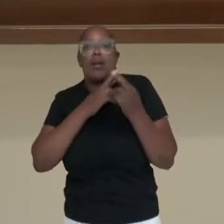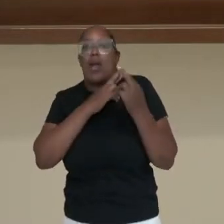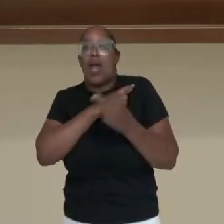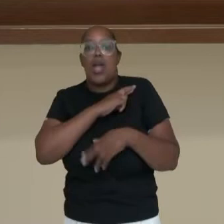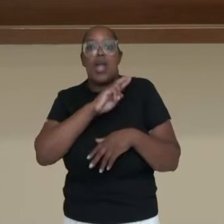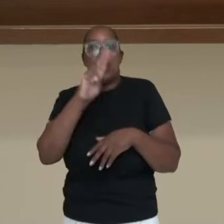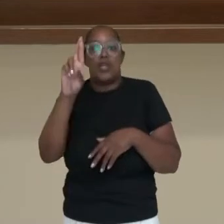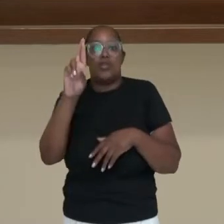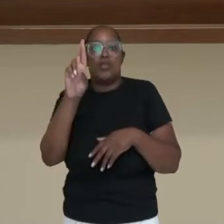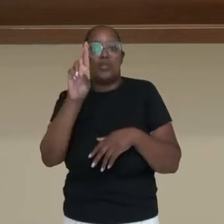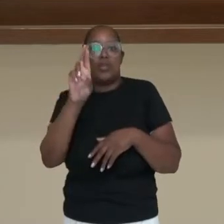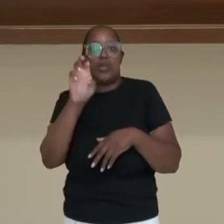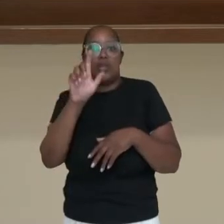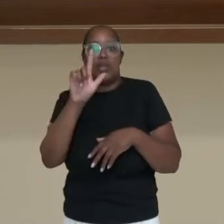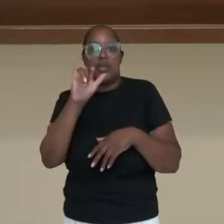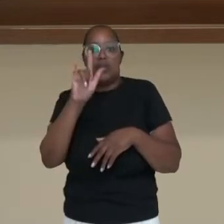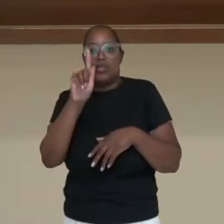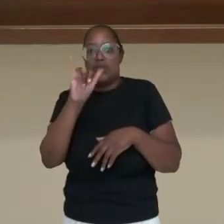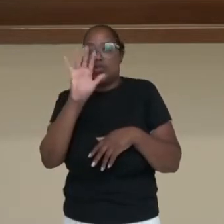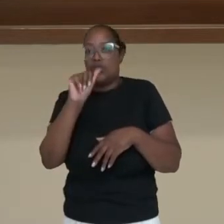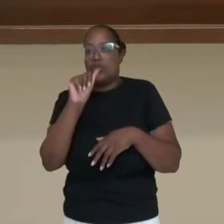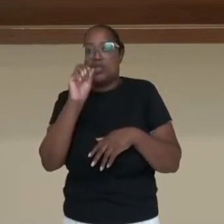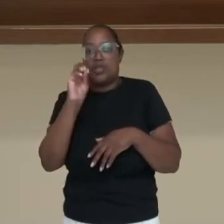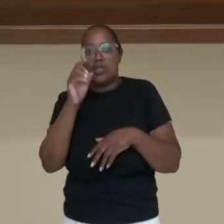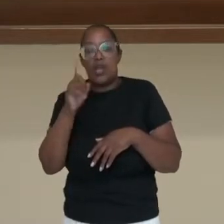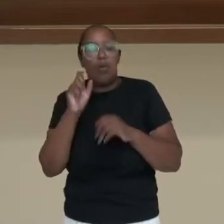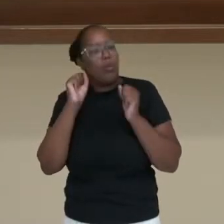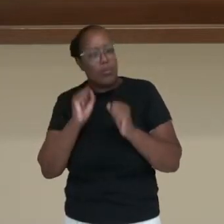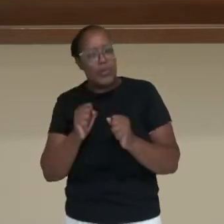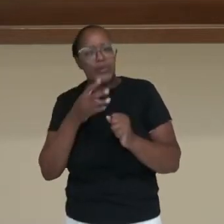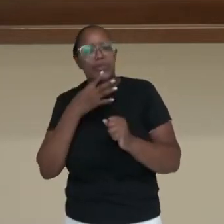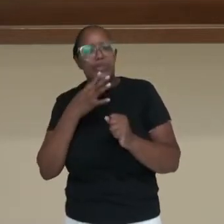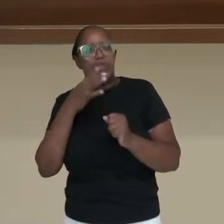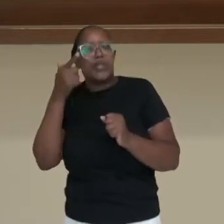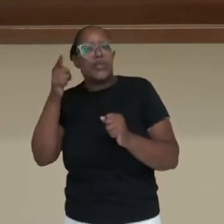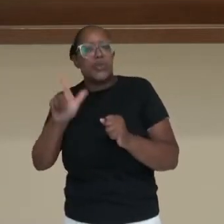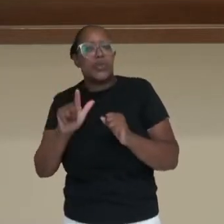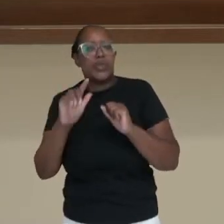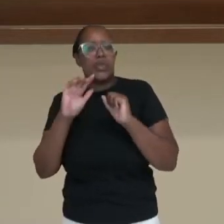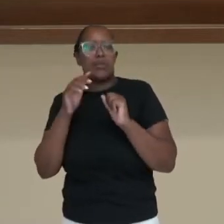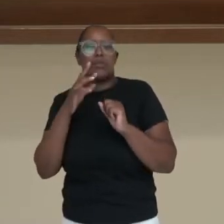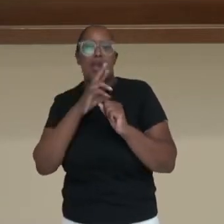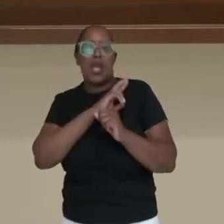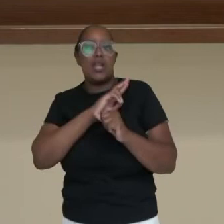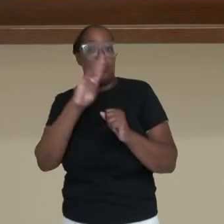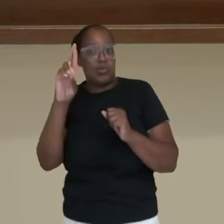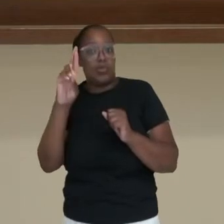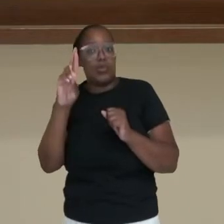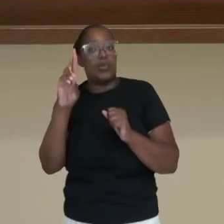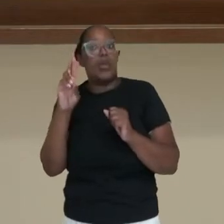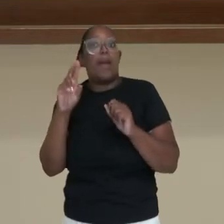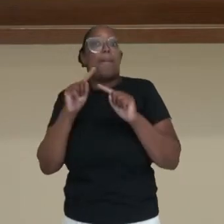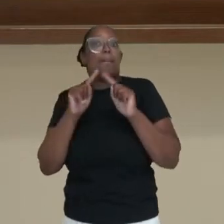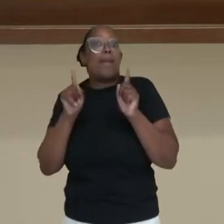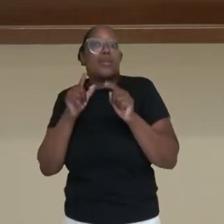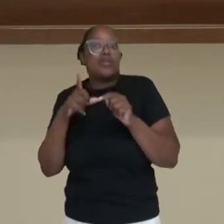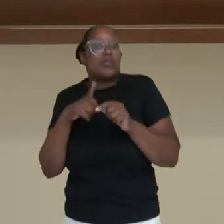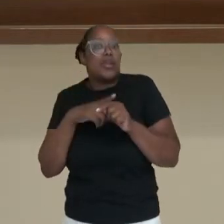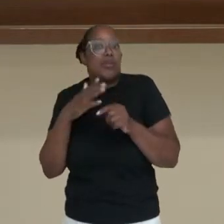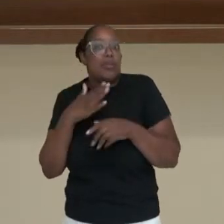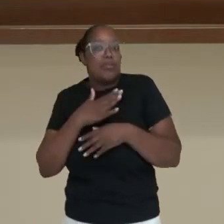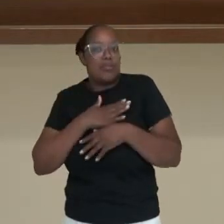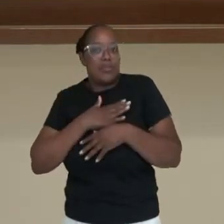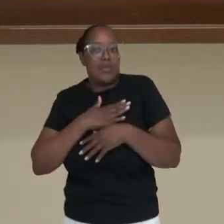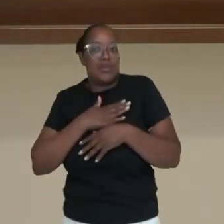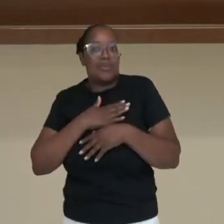posso conhecer outras religiões mesmo tendo a minha, né? Eu posso respeitar outras religiões mesmo tendo a minha.